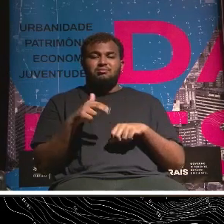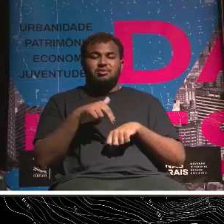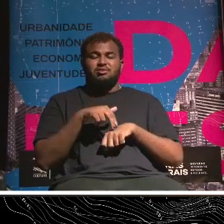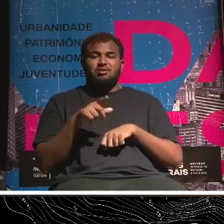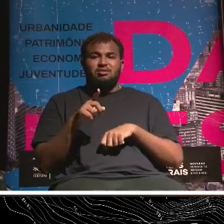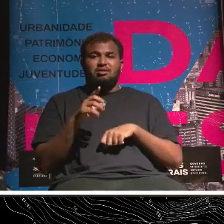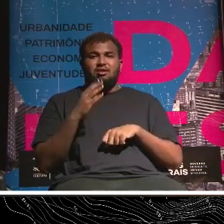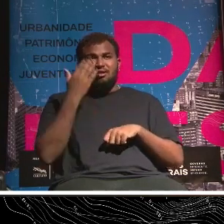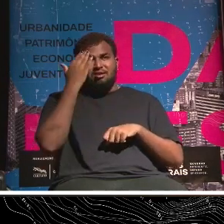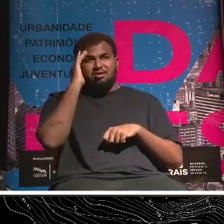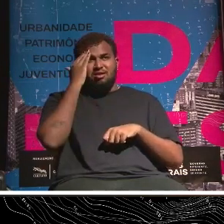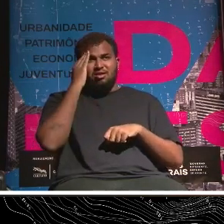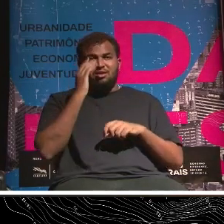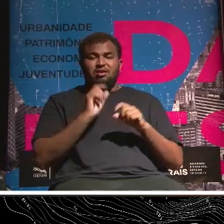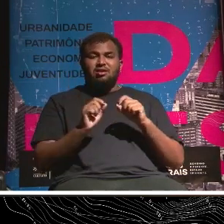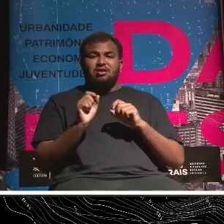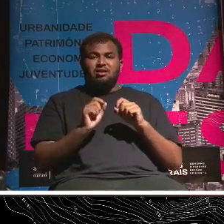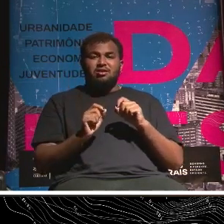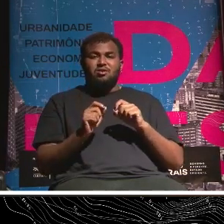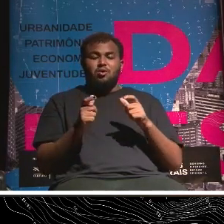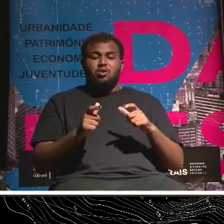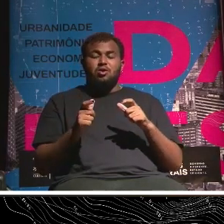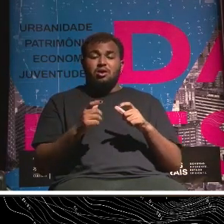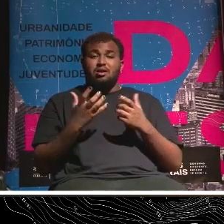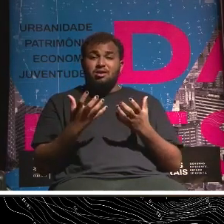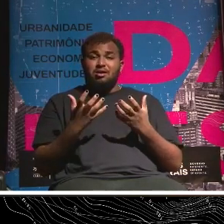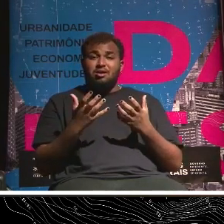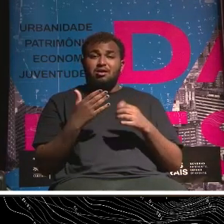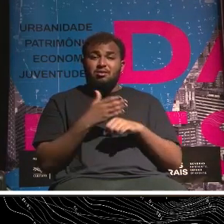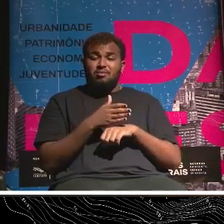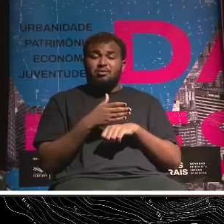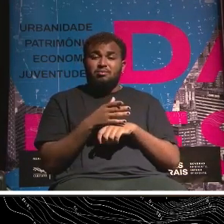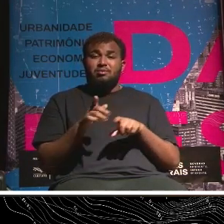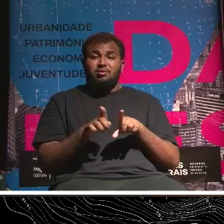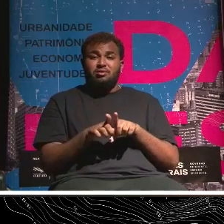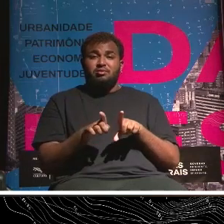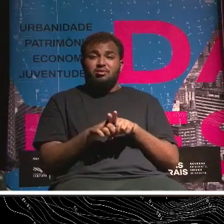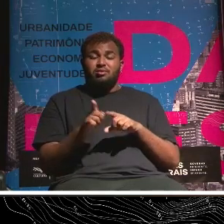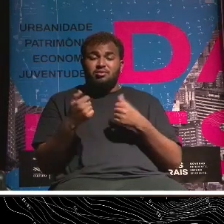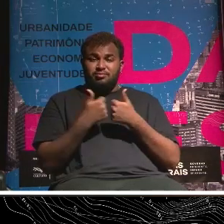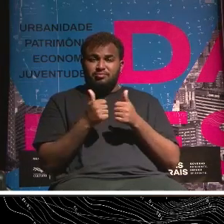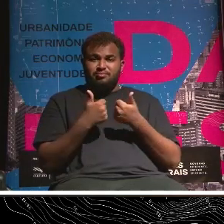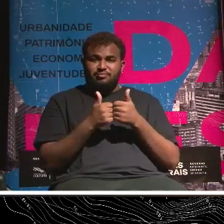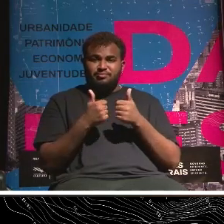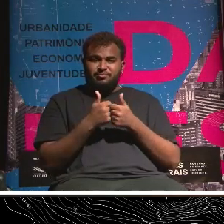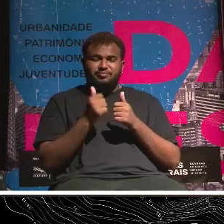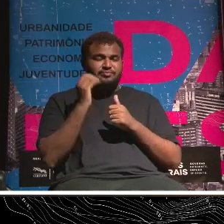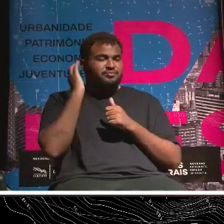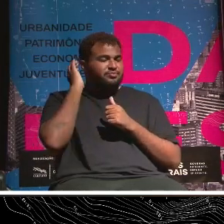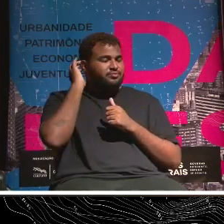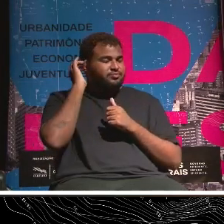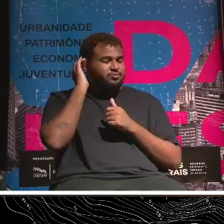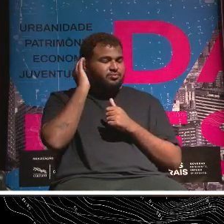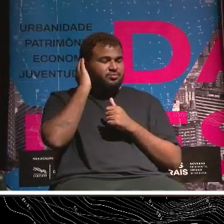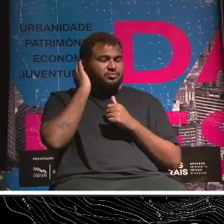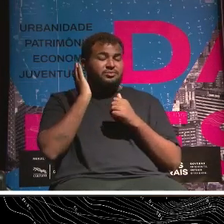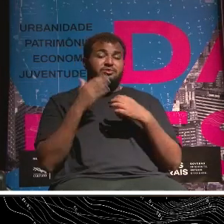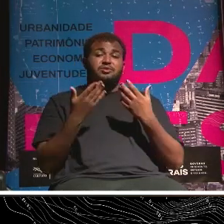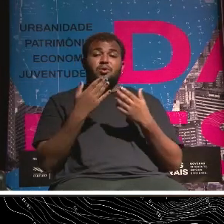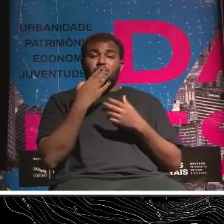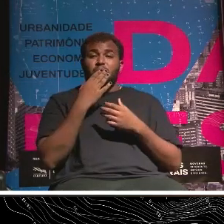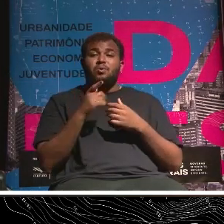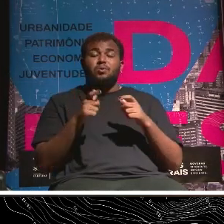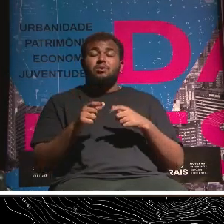ou entendido que aquele era um lugar que eles poderiam entrar, vez ou outra passando de ônibus na porta. Né? Então, que lugar é este? Assim?